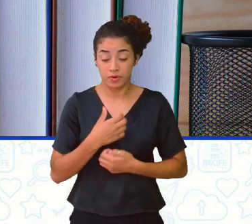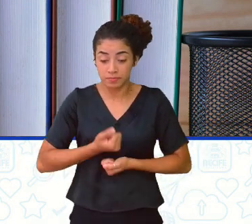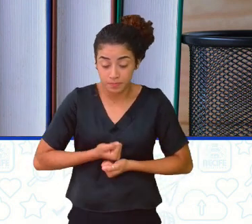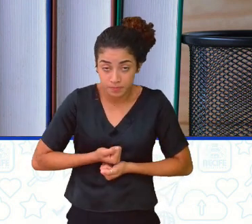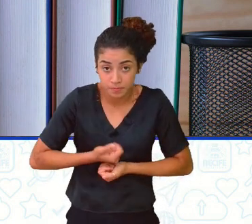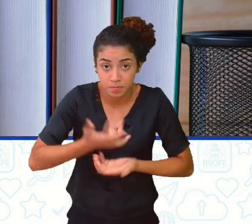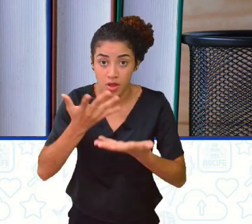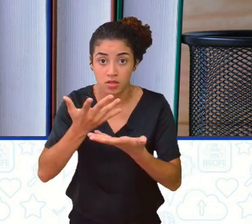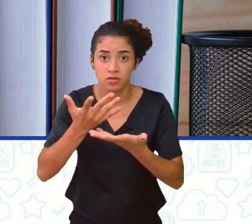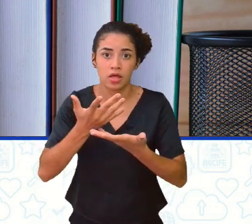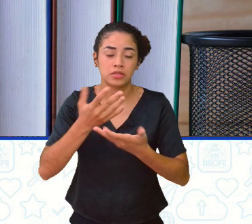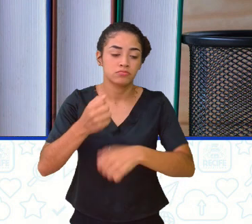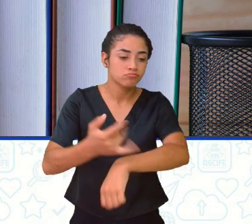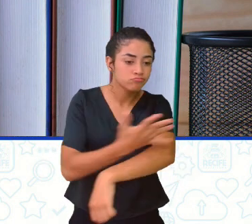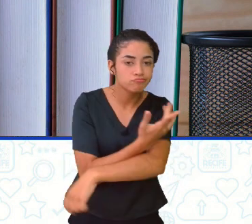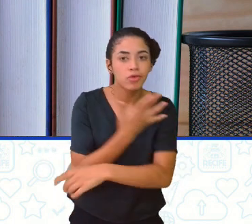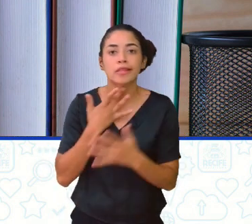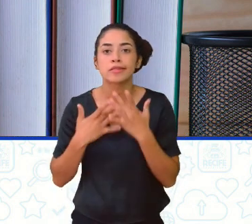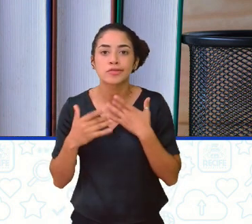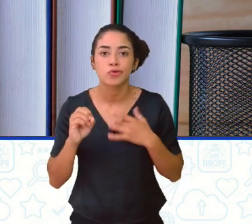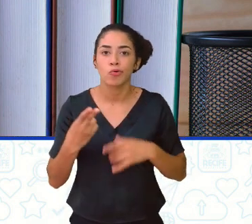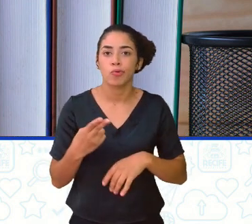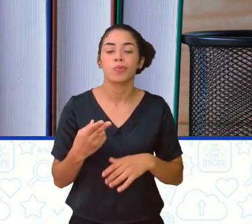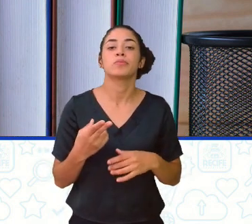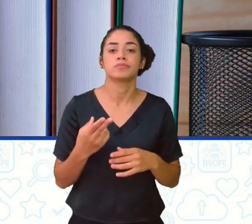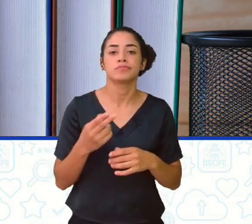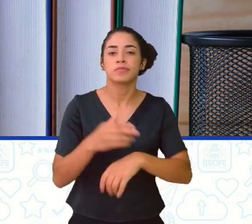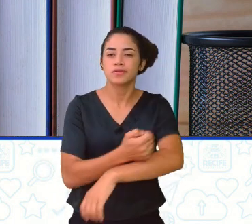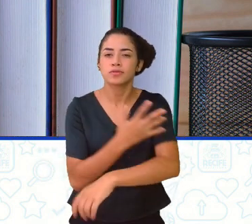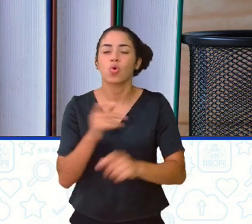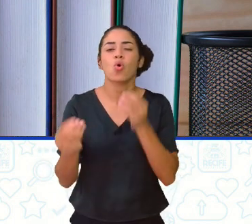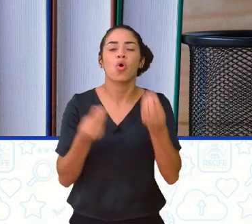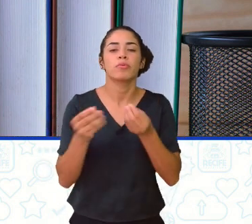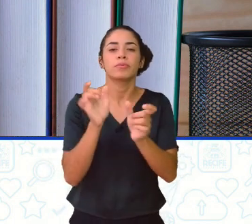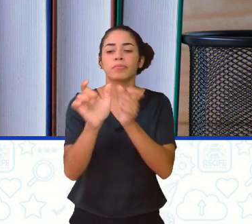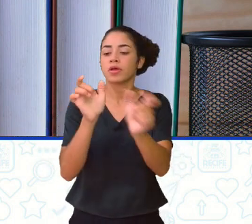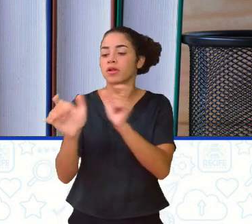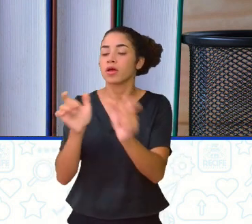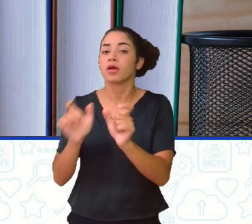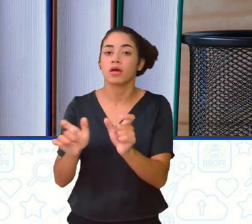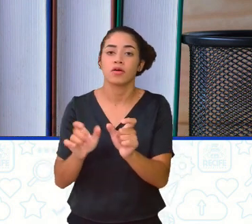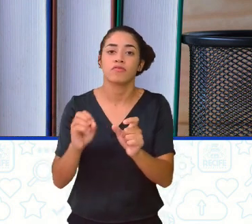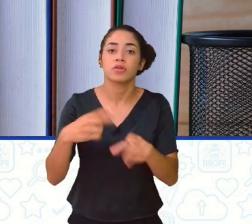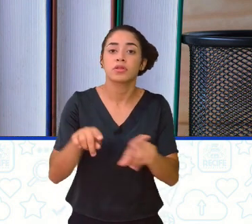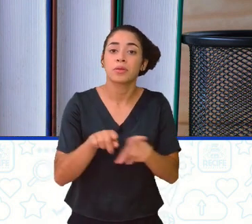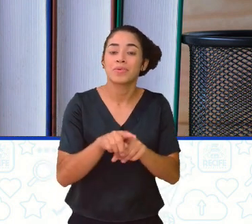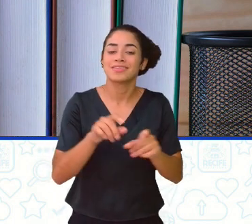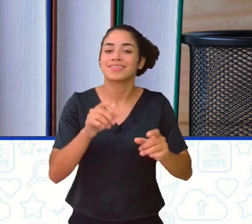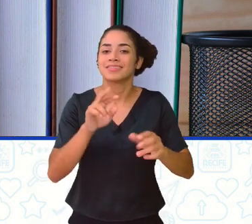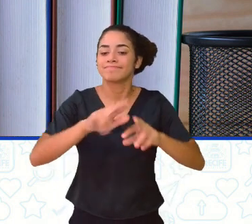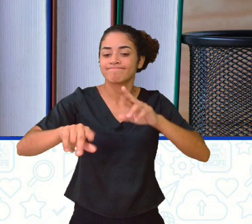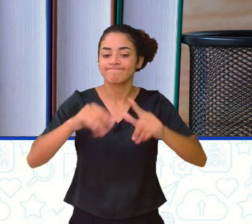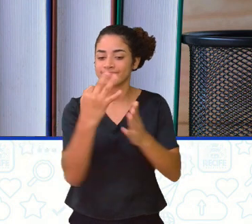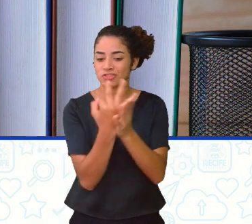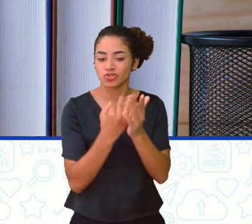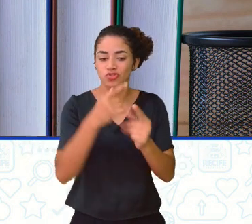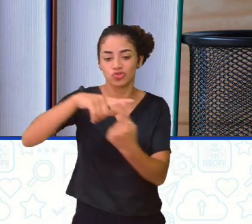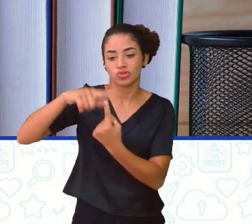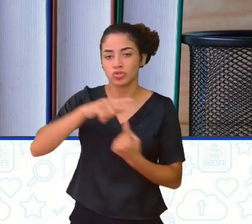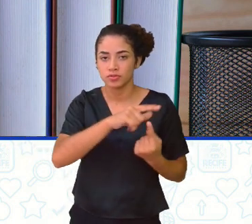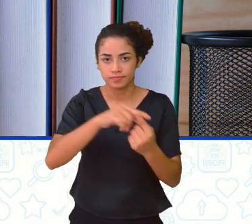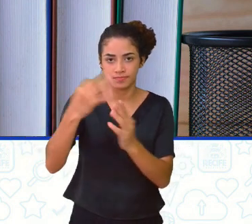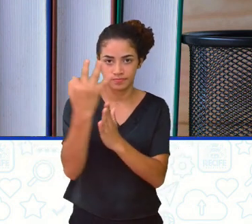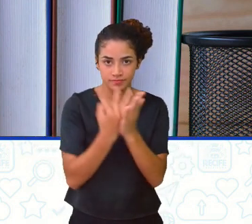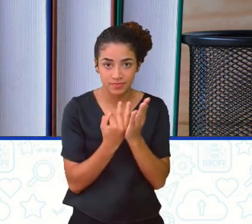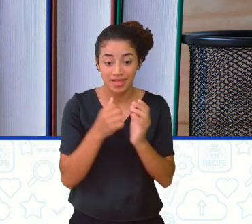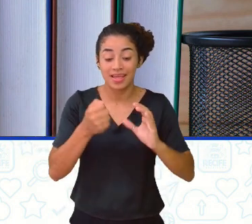expressar sensações, desejos ou emoções por meio das palavras e diferentes tipos de texto. Essa diversidade é